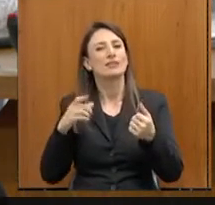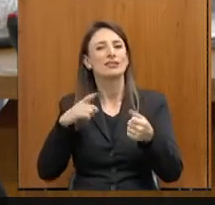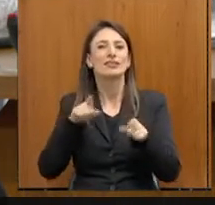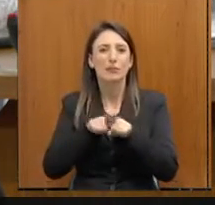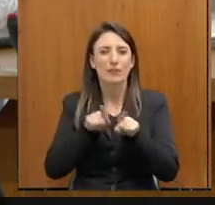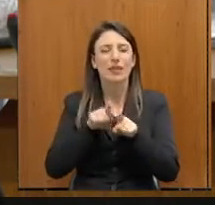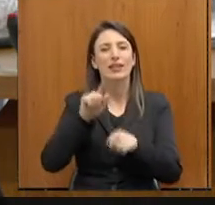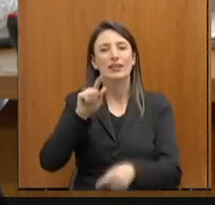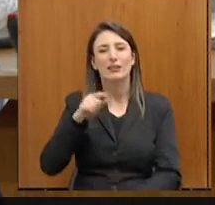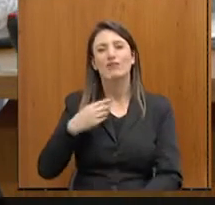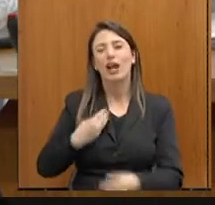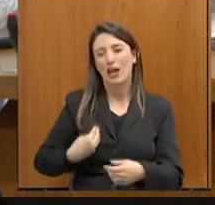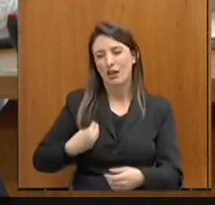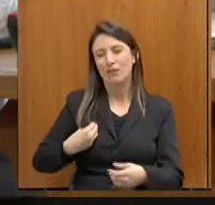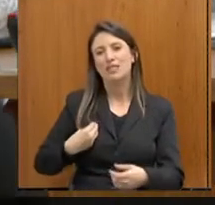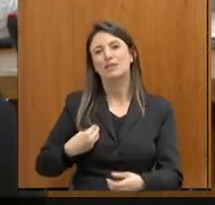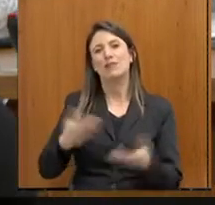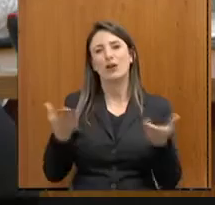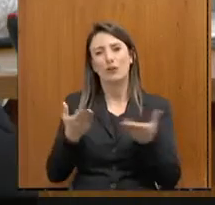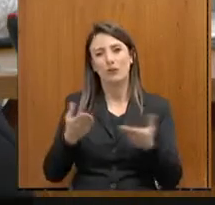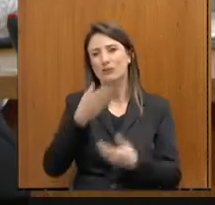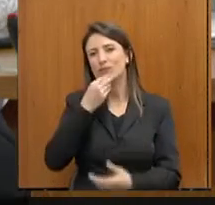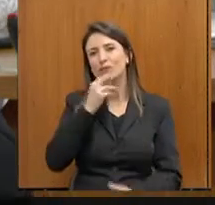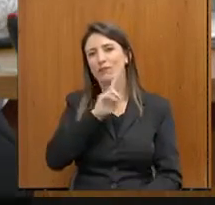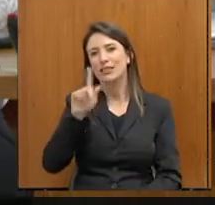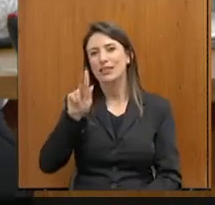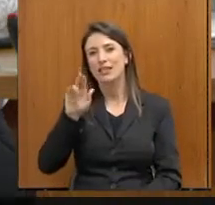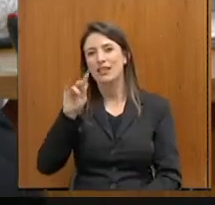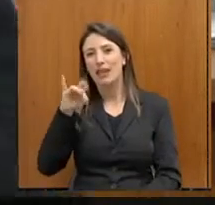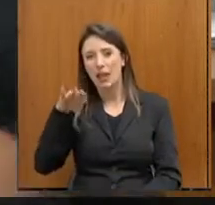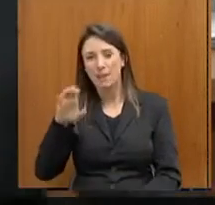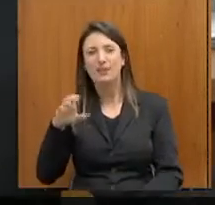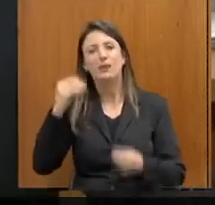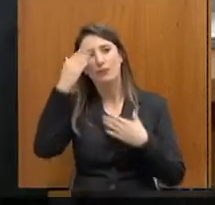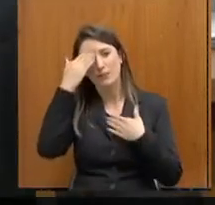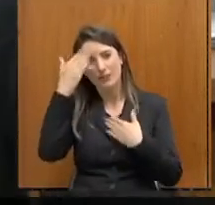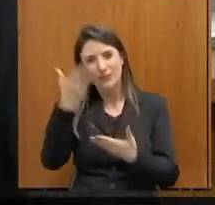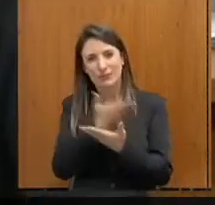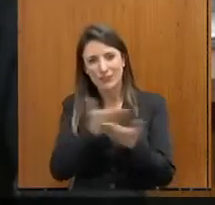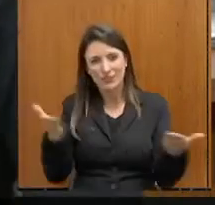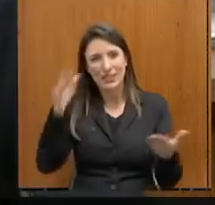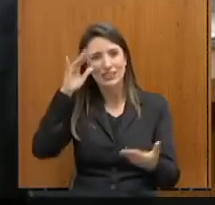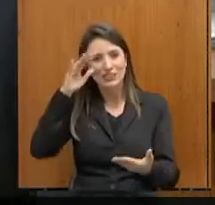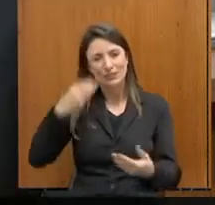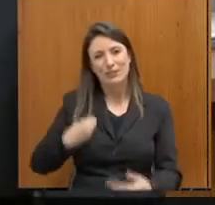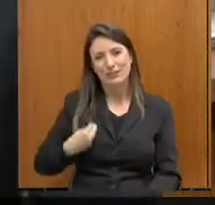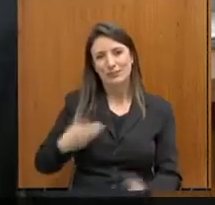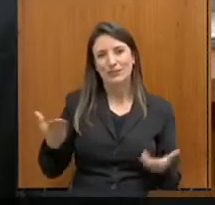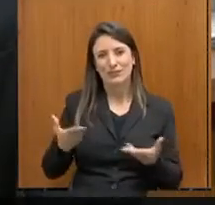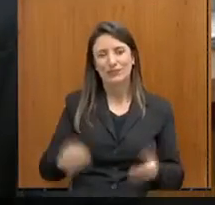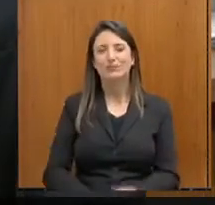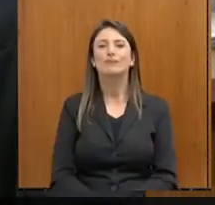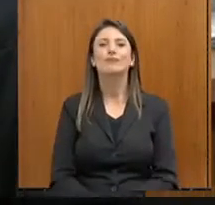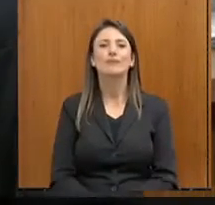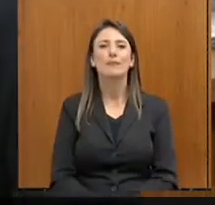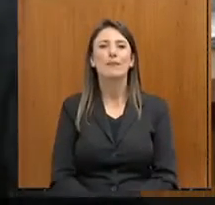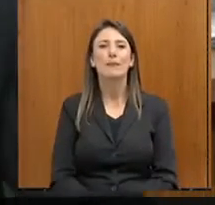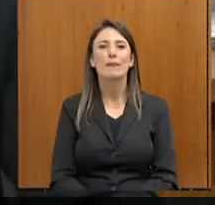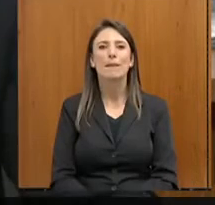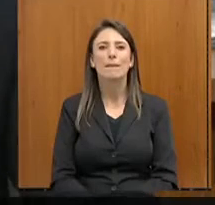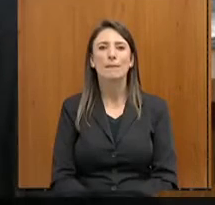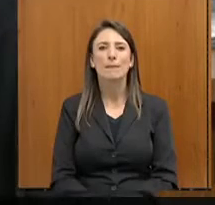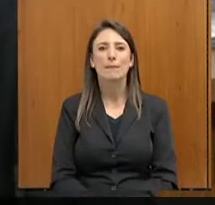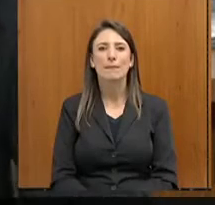aqui obrigado a todos e a todos que nos assistem também é bom apresentação vai começar